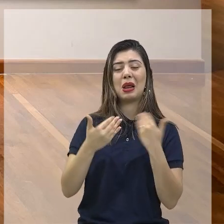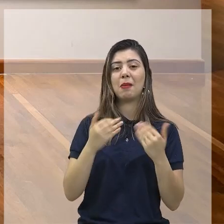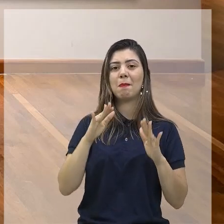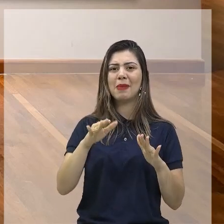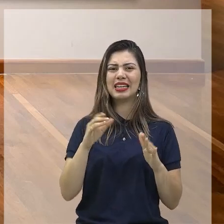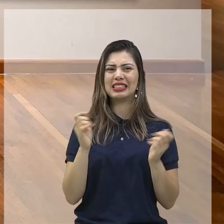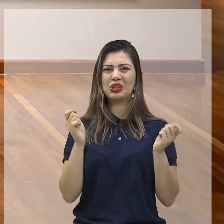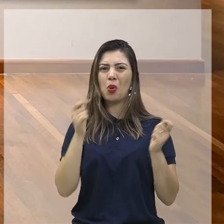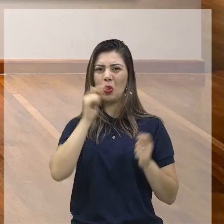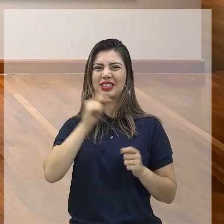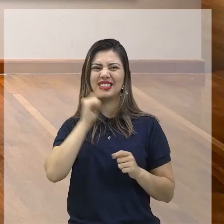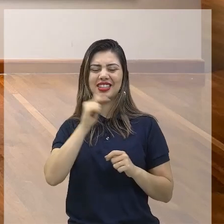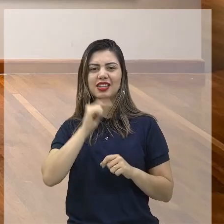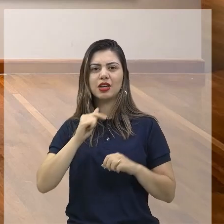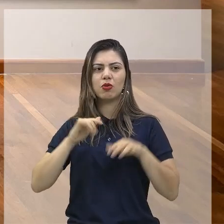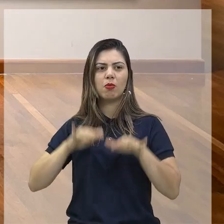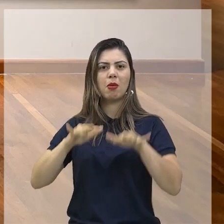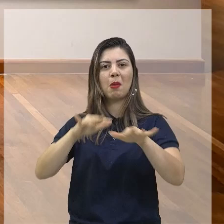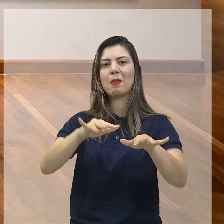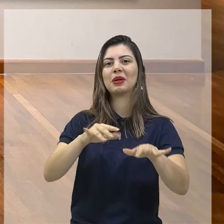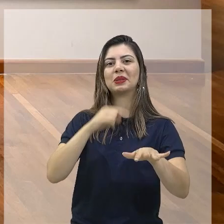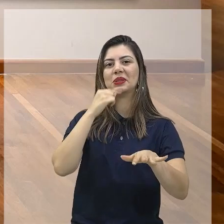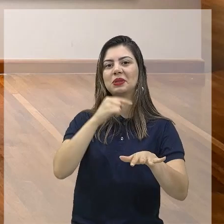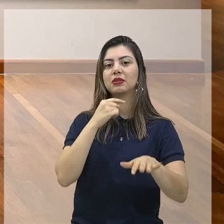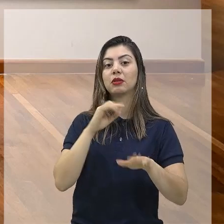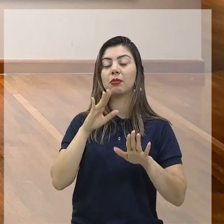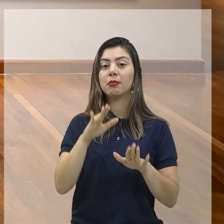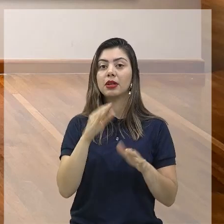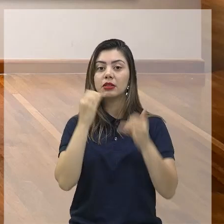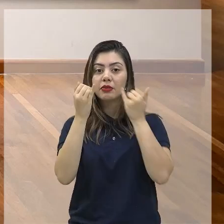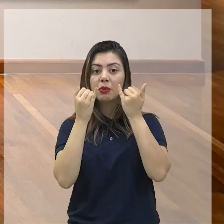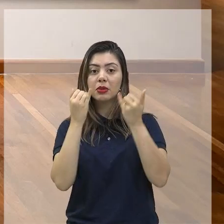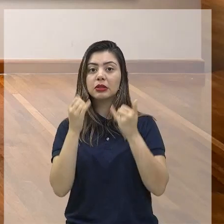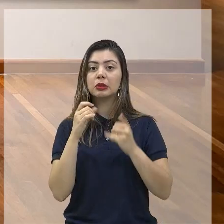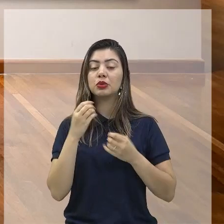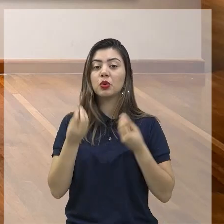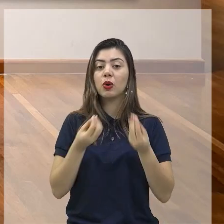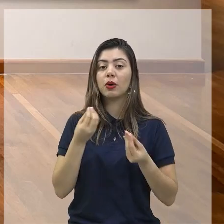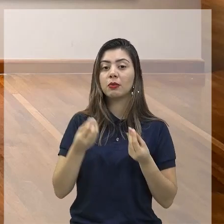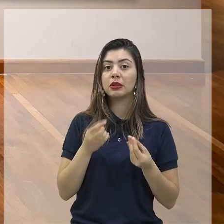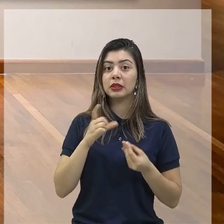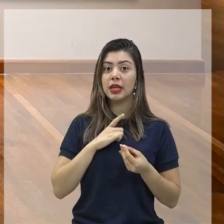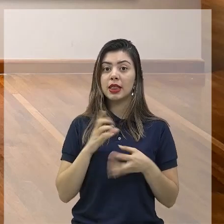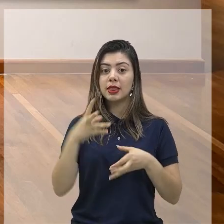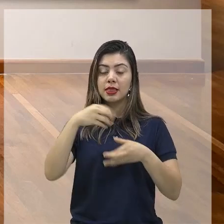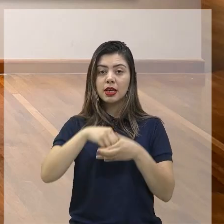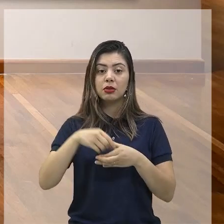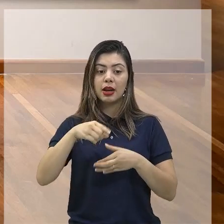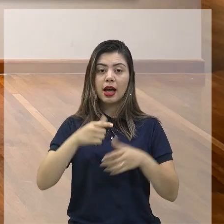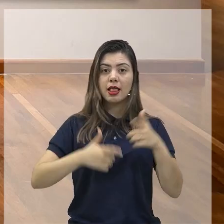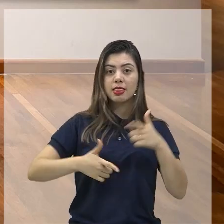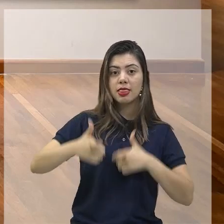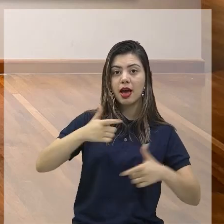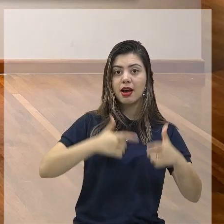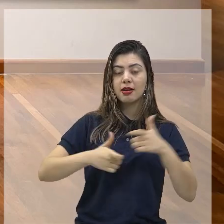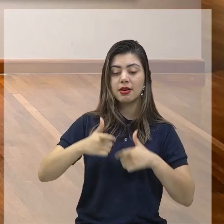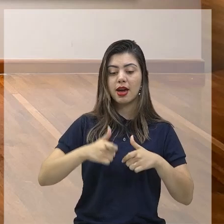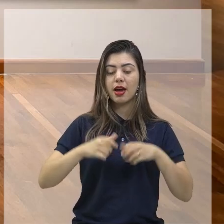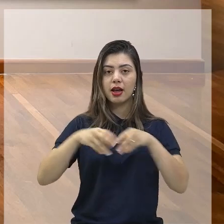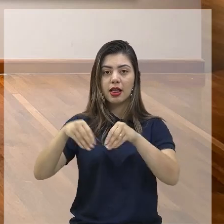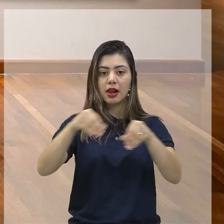avanços. Tá? E detalhe, morreu, estamos lá dentro dessa, né, guerra de trincheira. Fica lá o